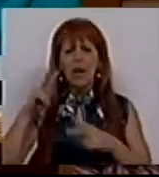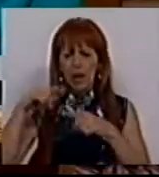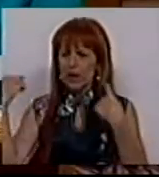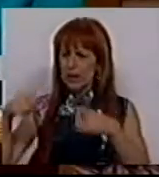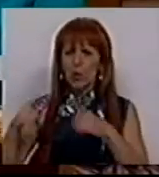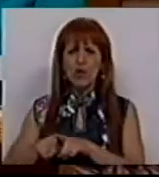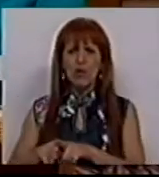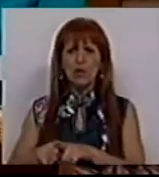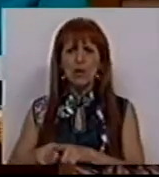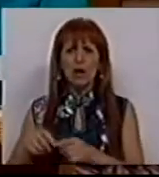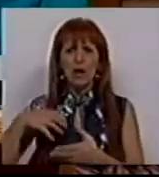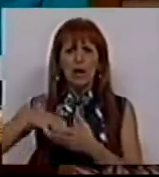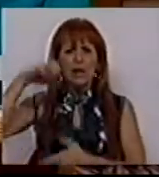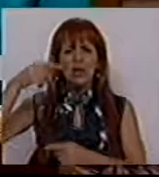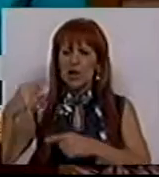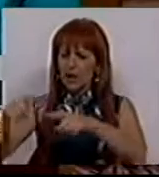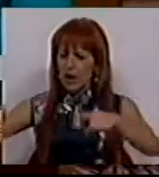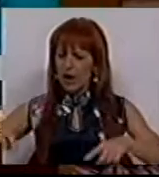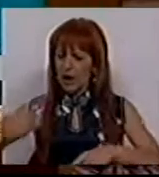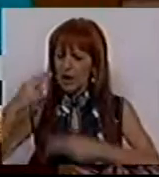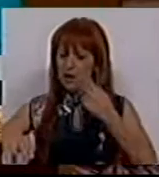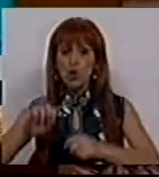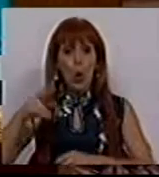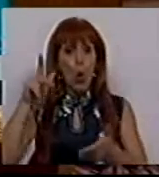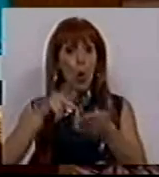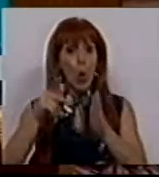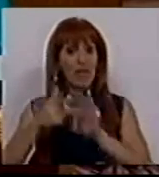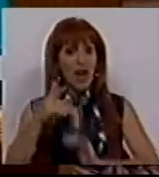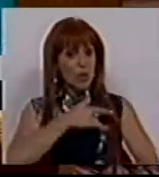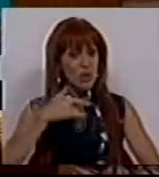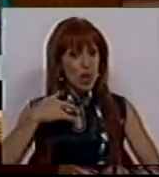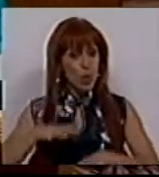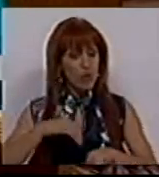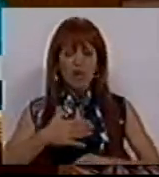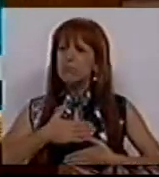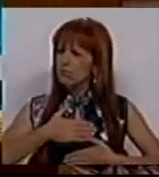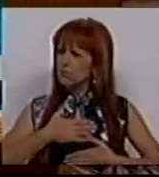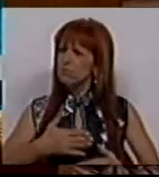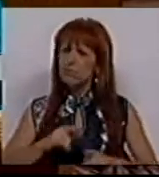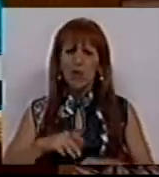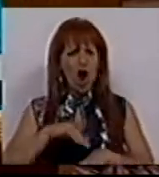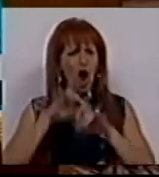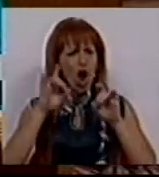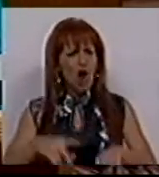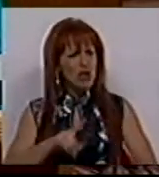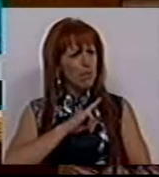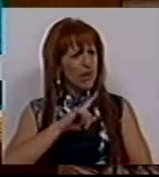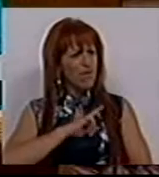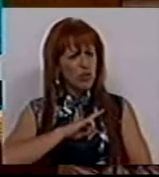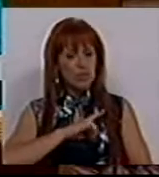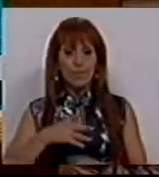encontram a pintar edifícios, nas cantinas ou mesmo técnicos de saúde a fazer voluntariado em hospitais